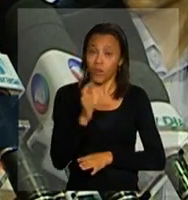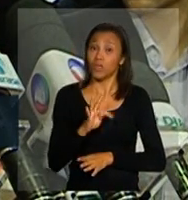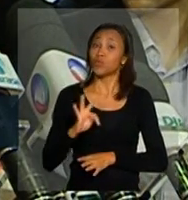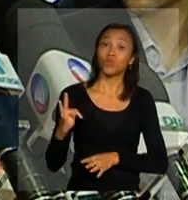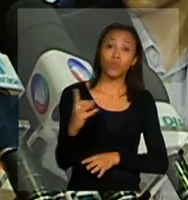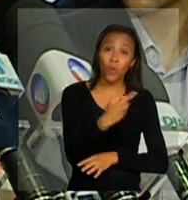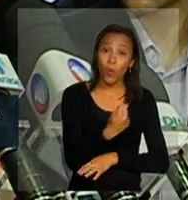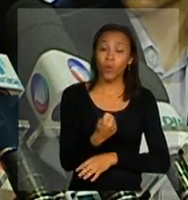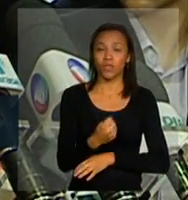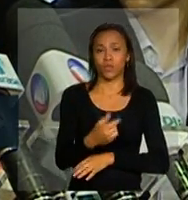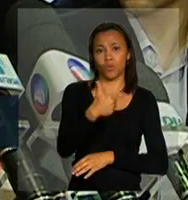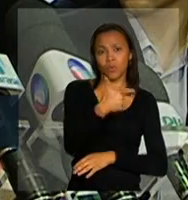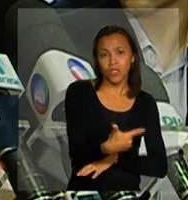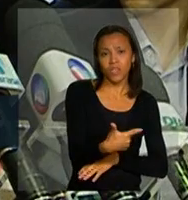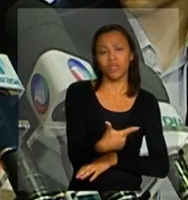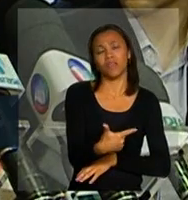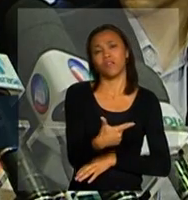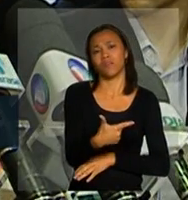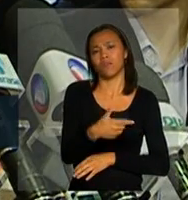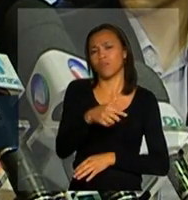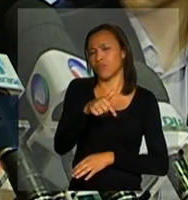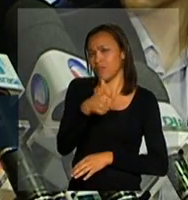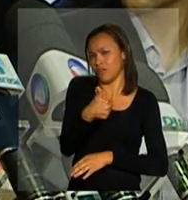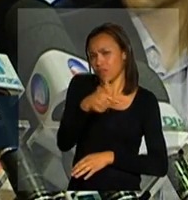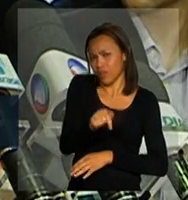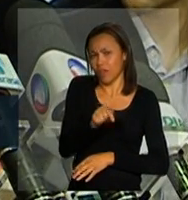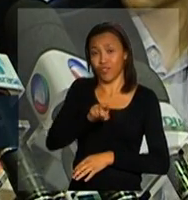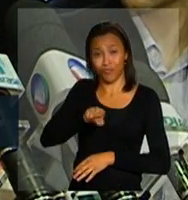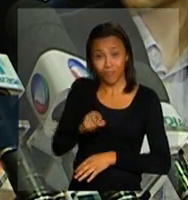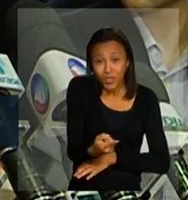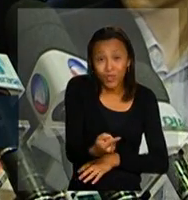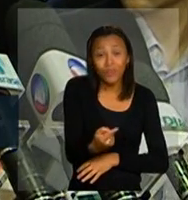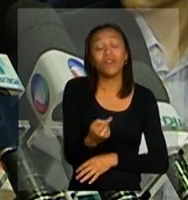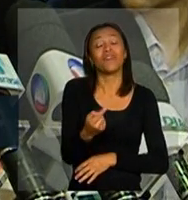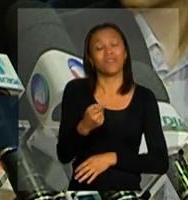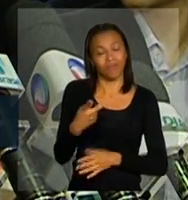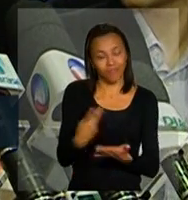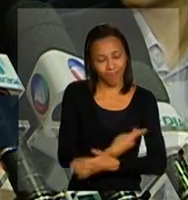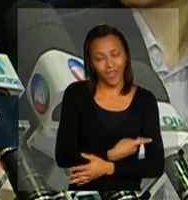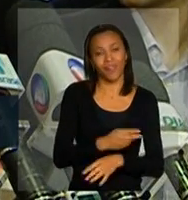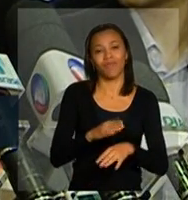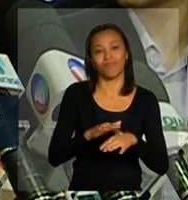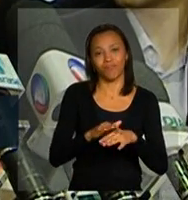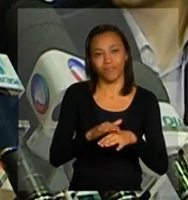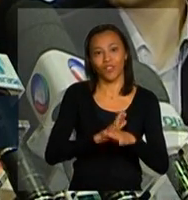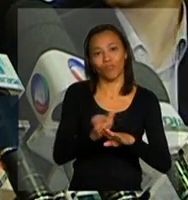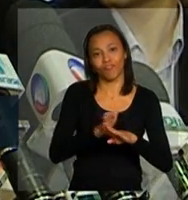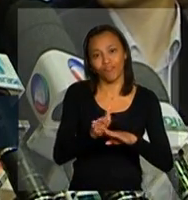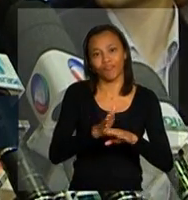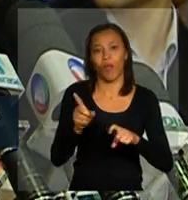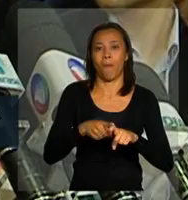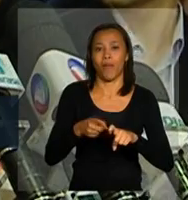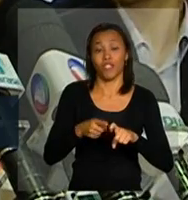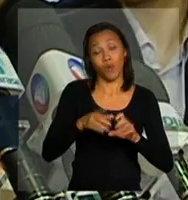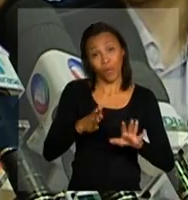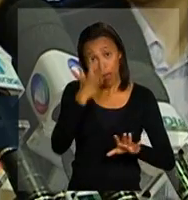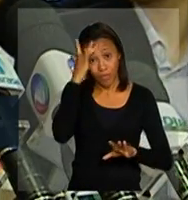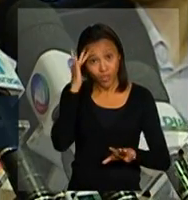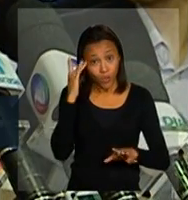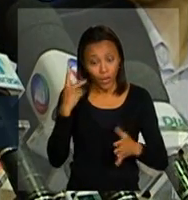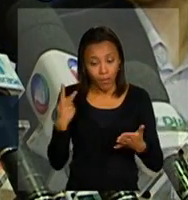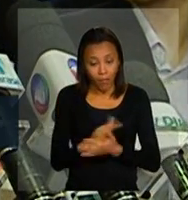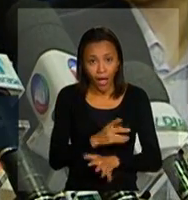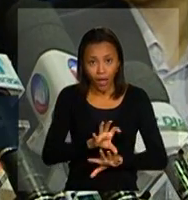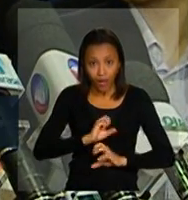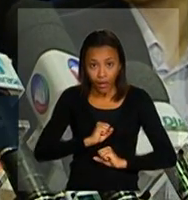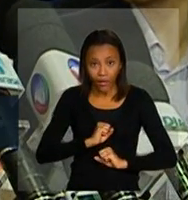hoje 217 mil brasileiros e brasileiras estão em tratamento pelo HIV/AIDS. Por que isso? Porque nem todo mundo que está infectado já tem